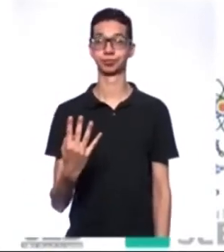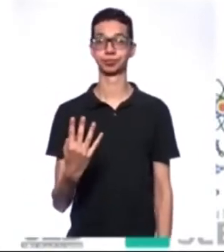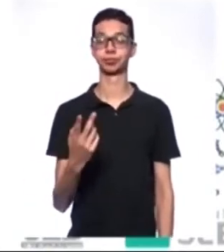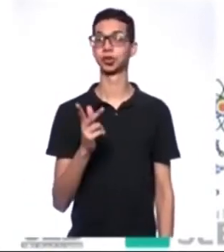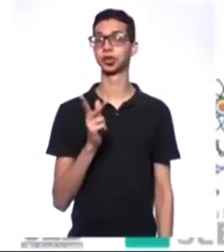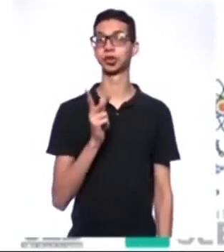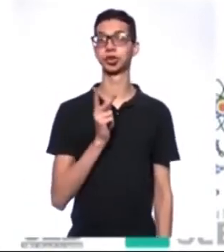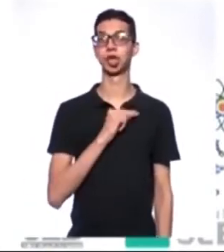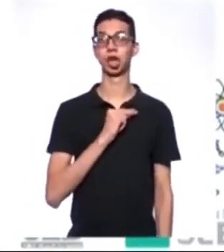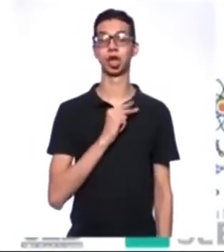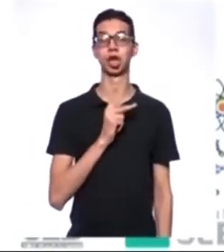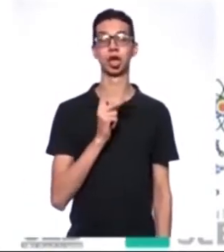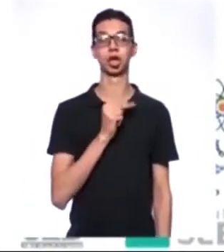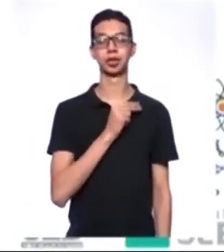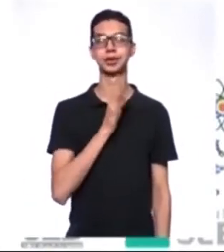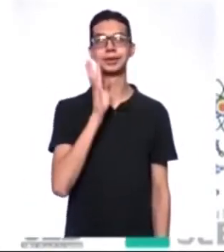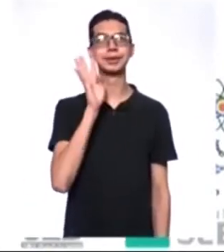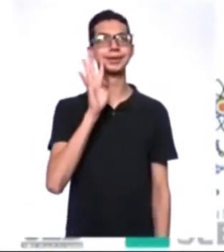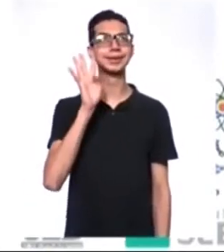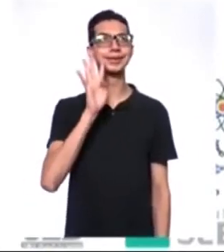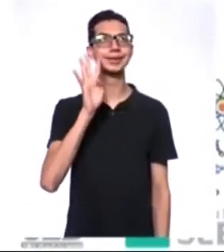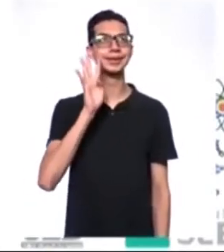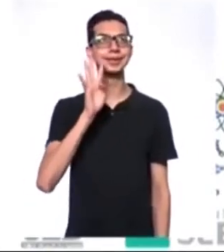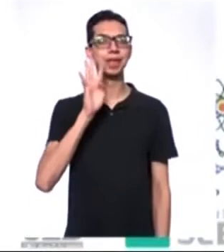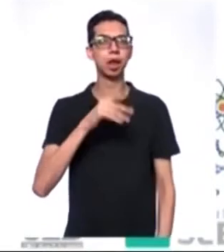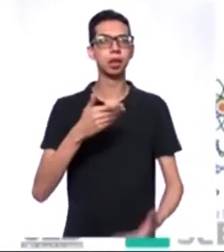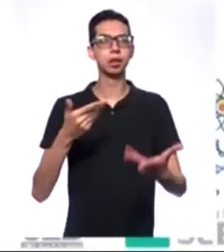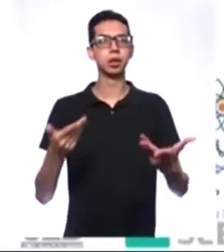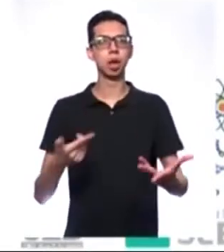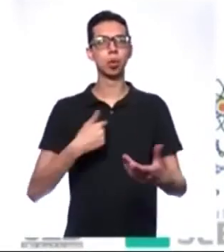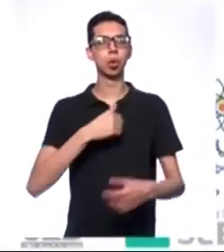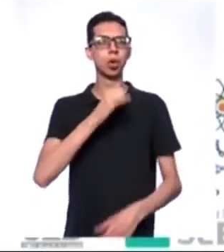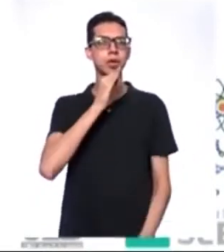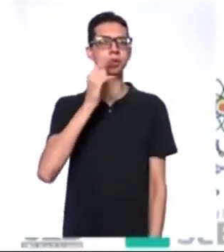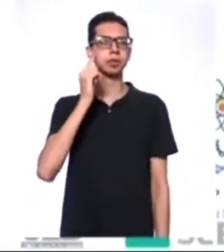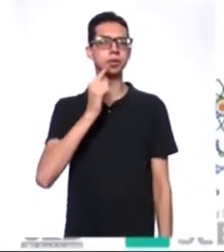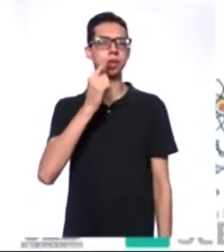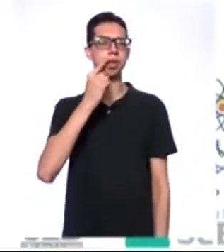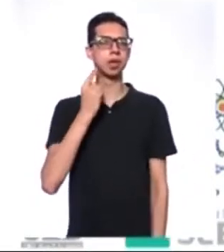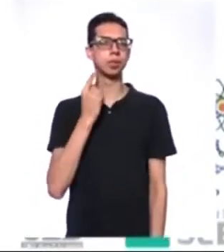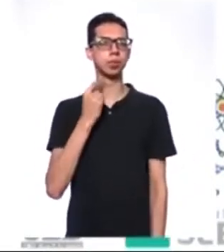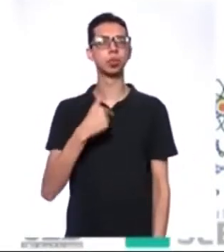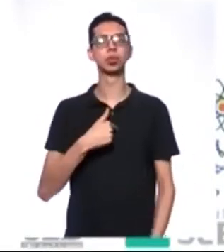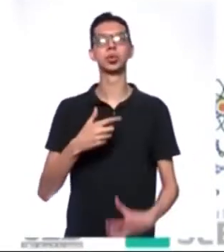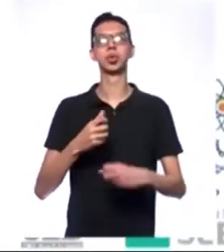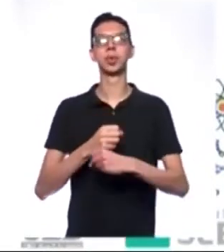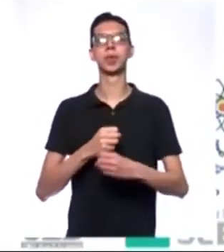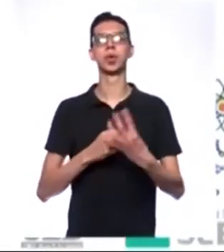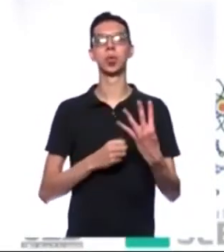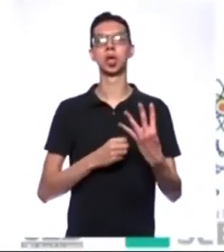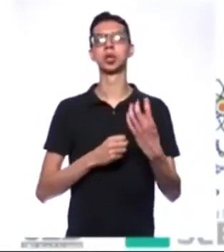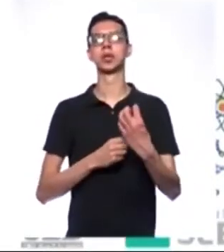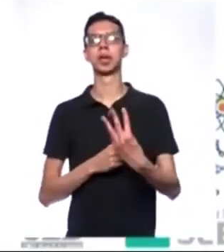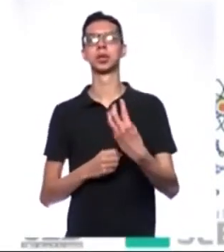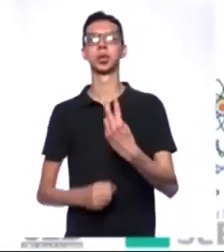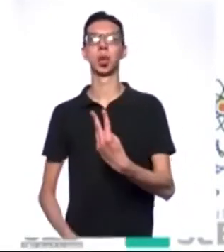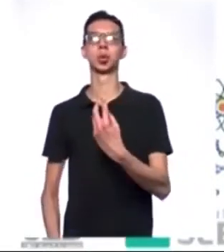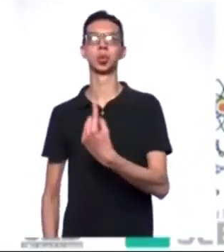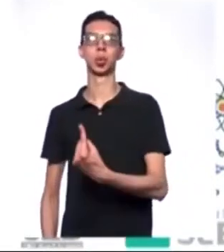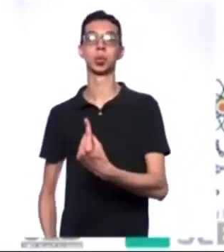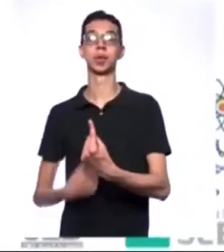Nossa jefão que legal então ao invés de no vestibular eu eu calcular 4 3 2 1